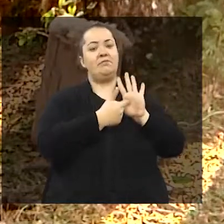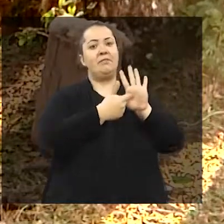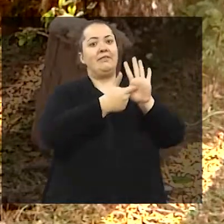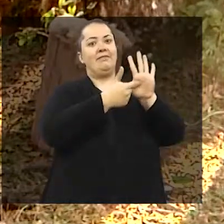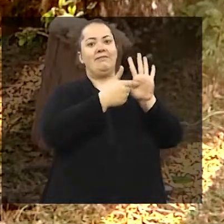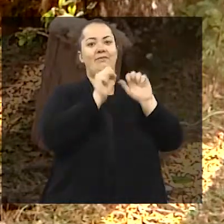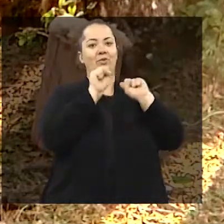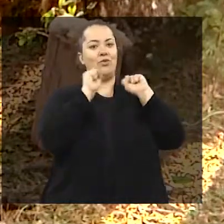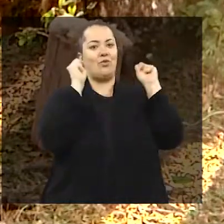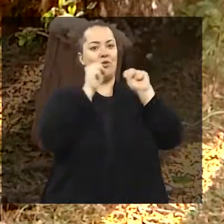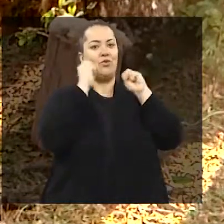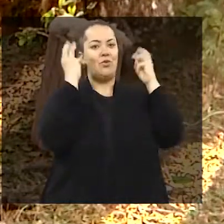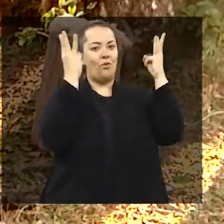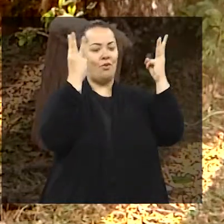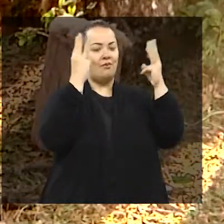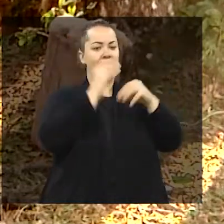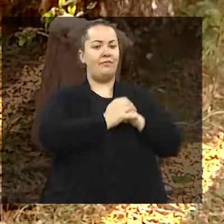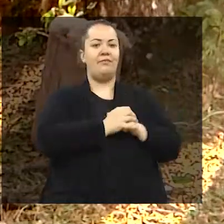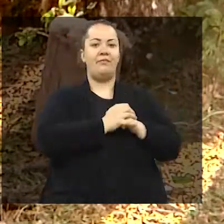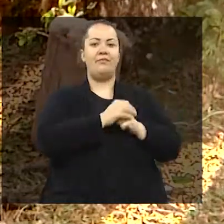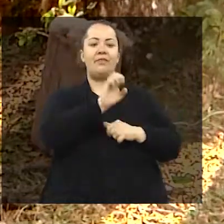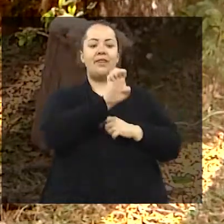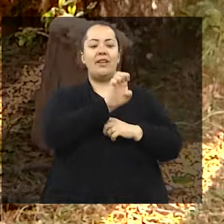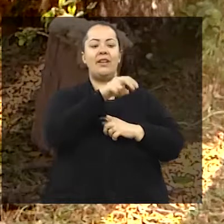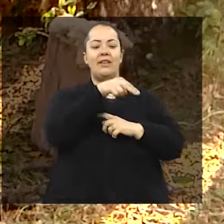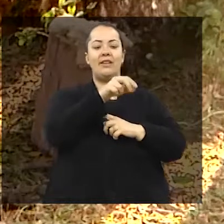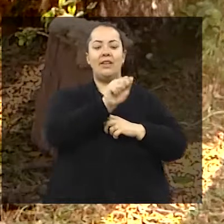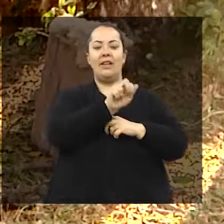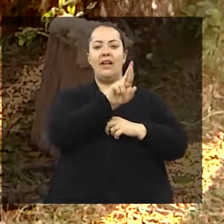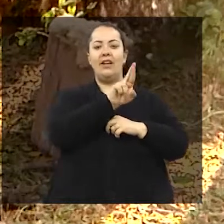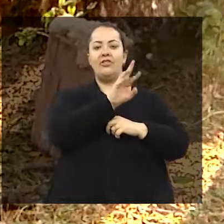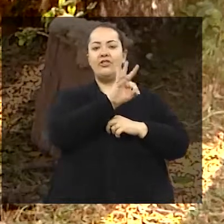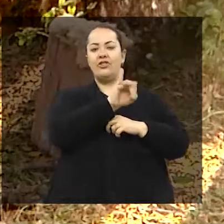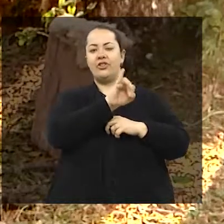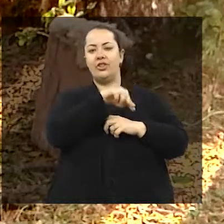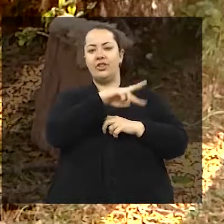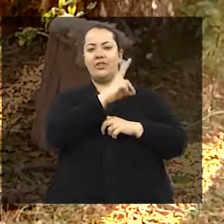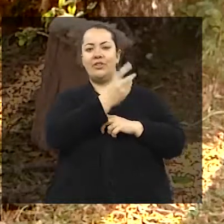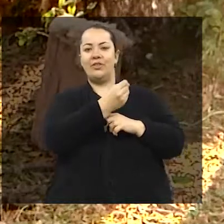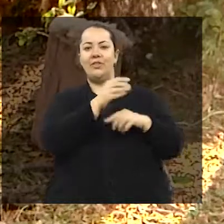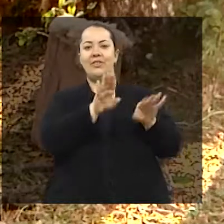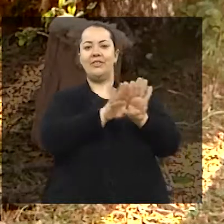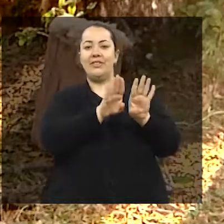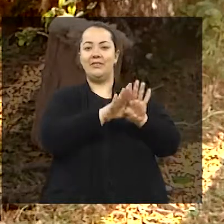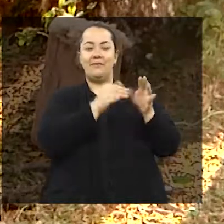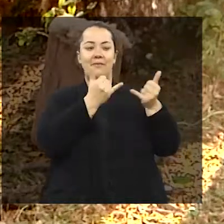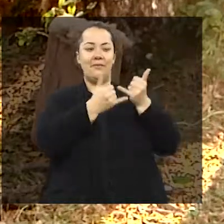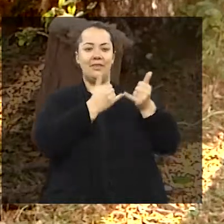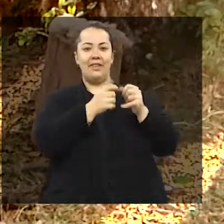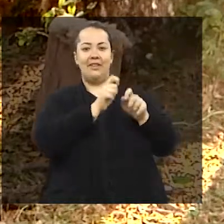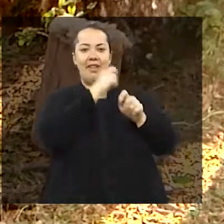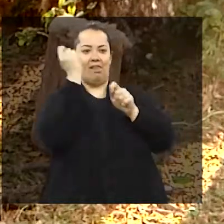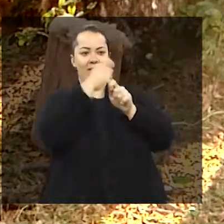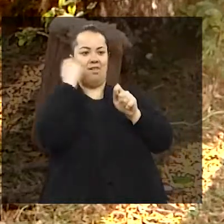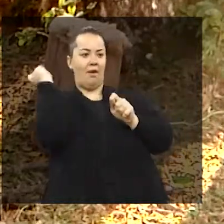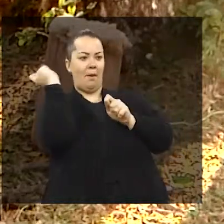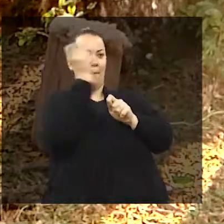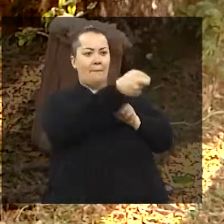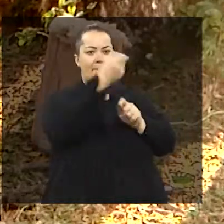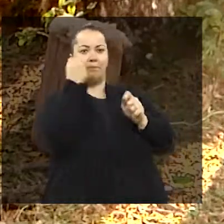que é realizado a Freenap e nós passamos então a transferirmos esse acampamento para lá